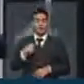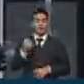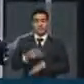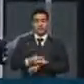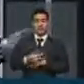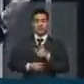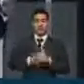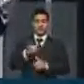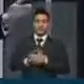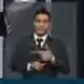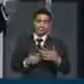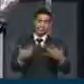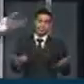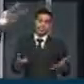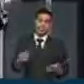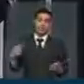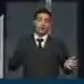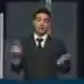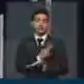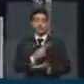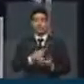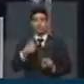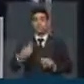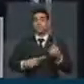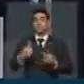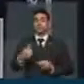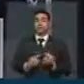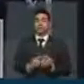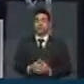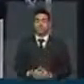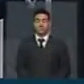aí estamos aí se rendendo agora ao debate para